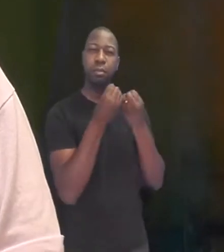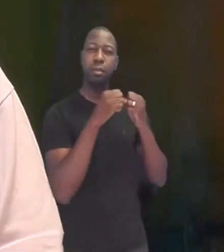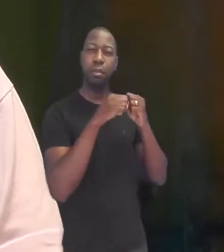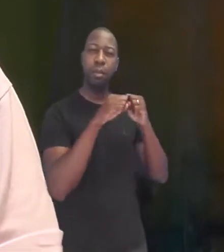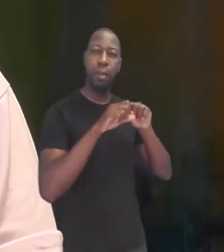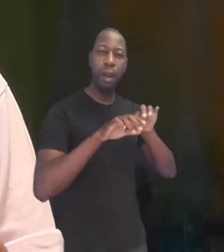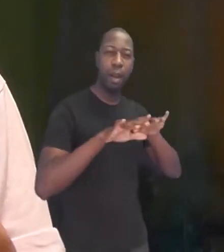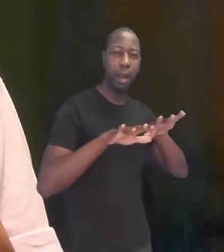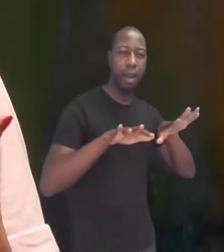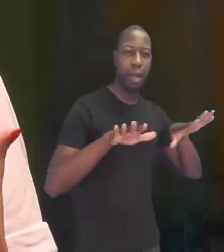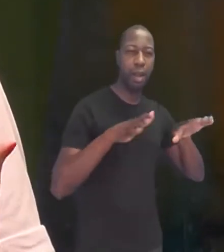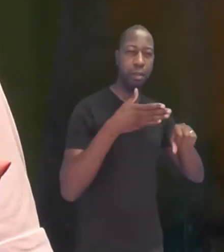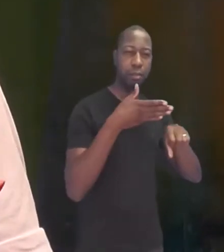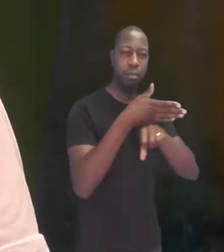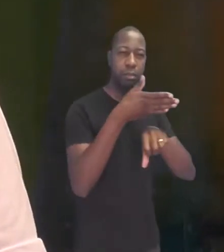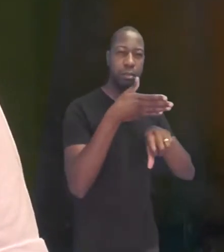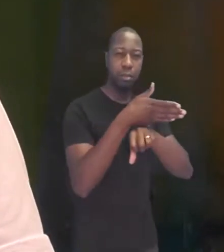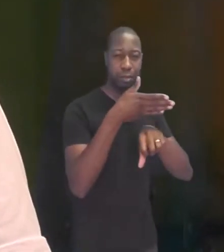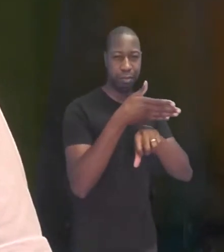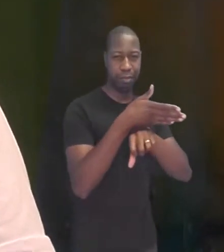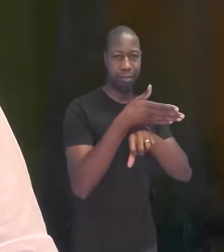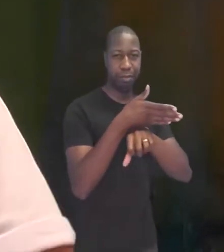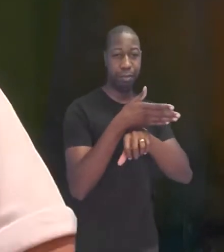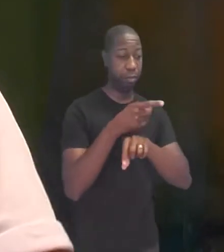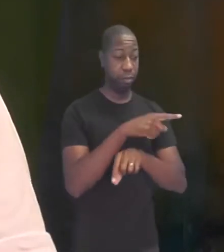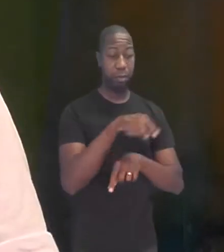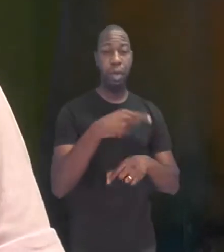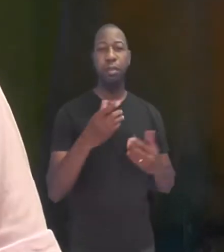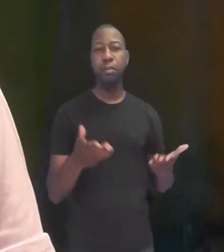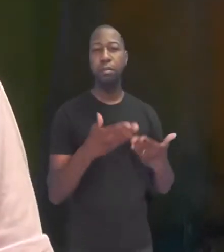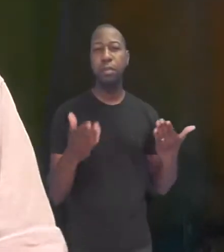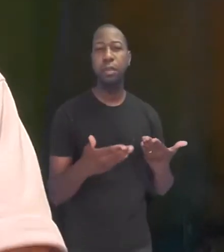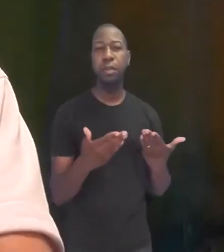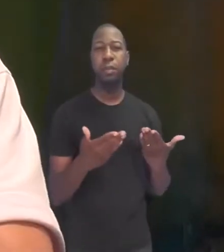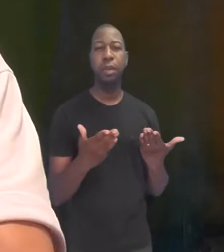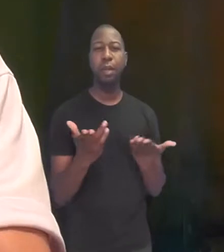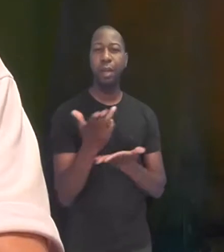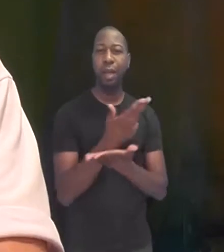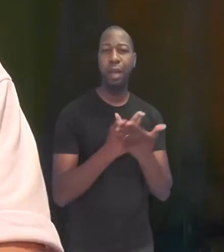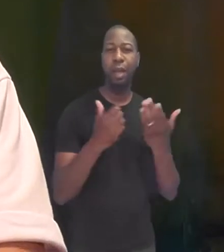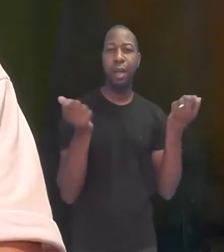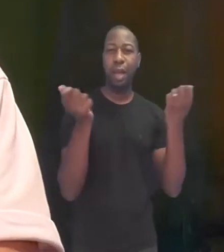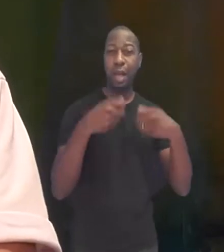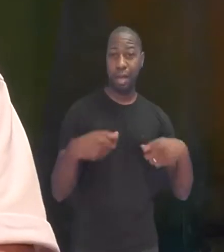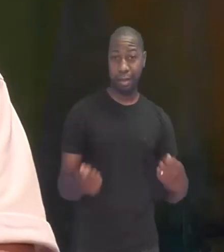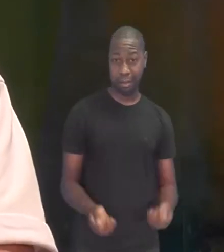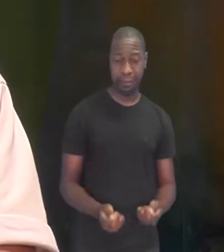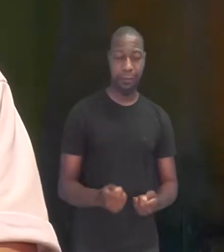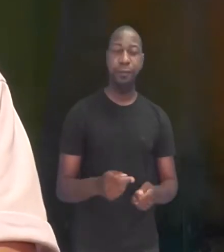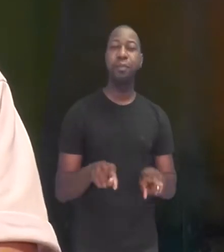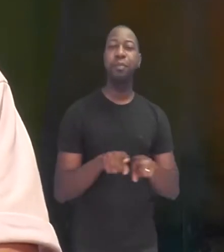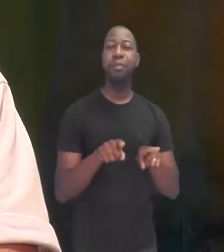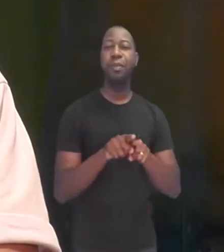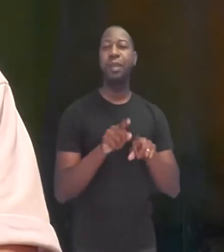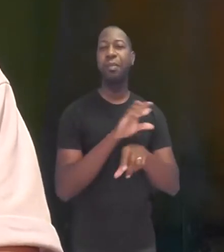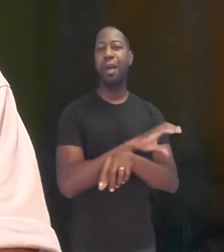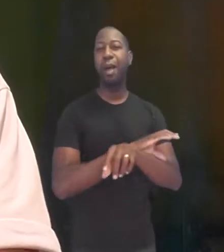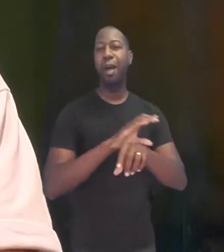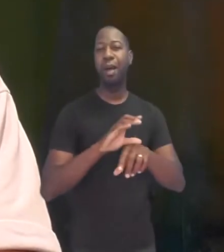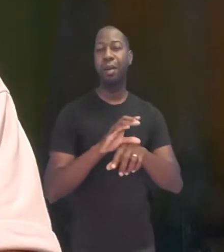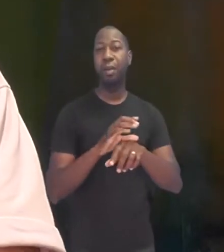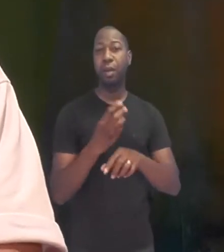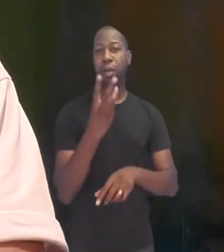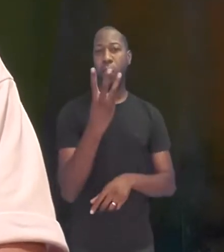do livro através da democratização do acesso, fomentando a leitura, a arte, o conhecimento, a educação